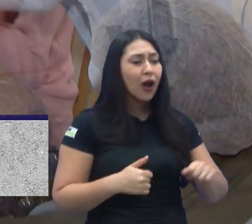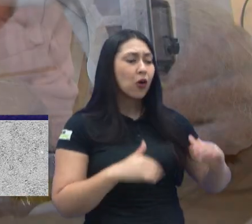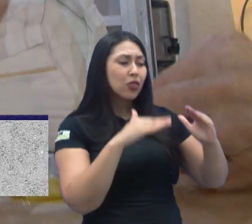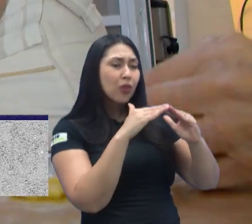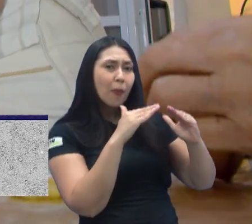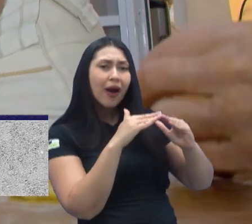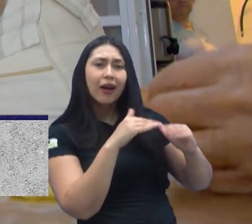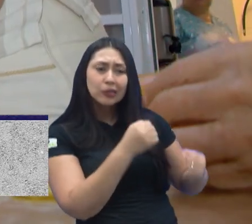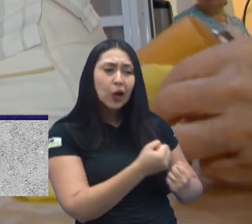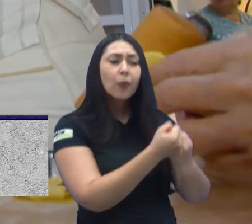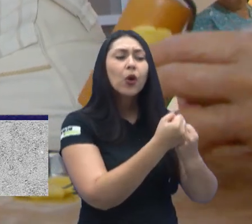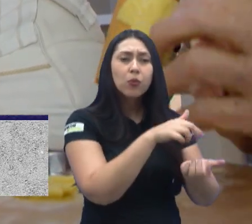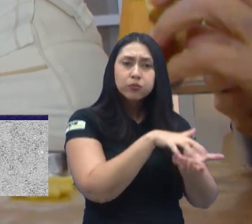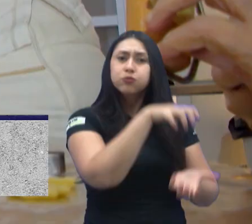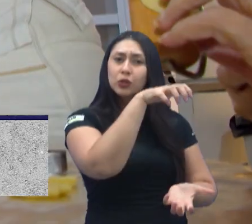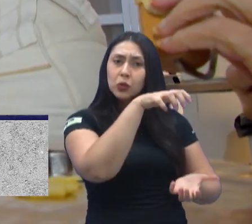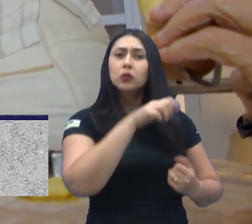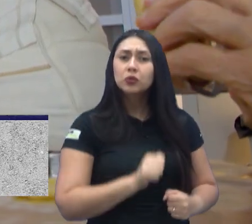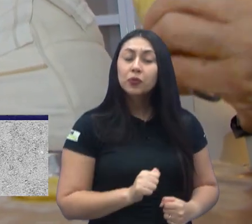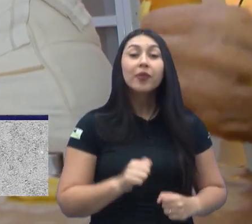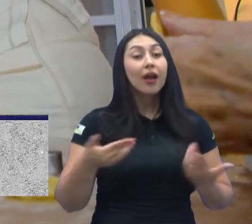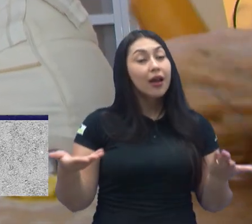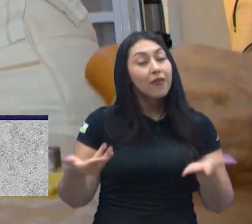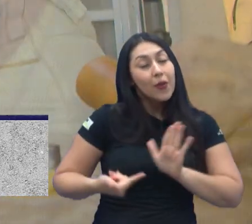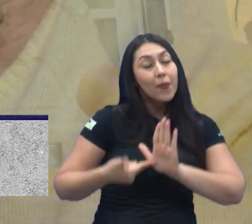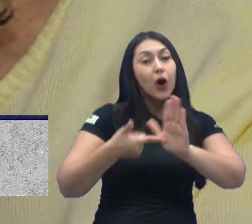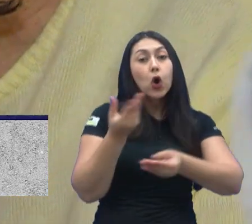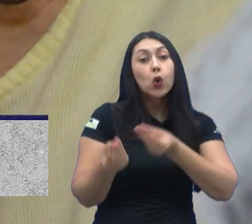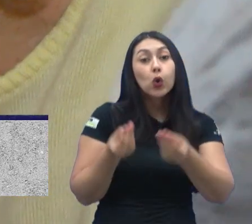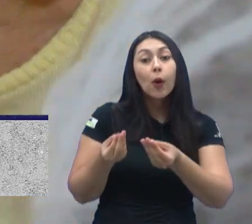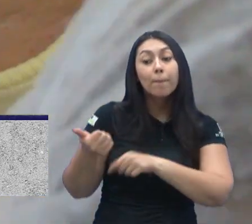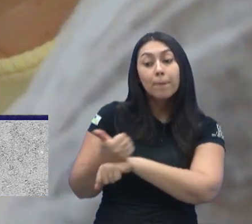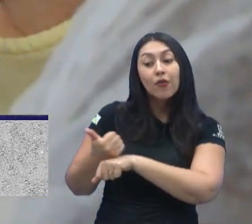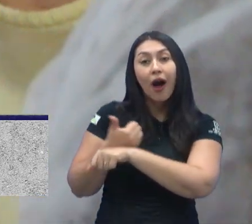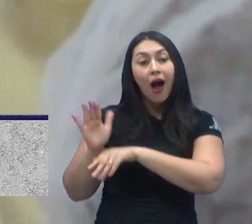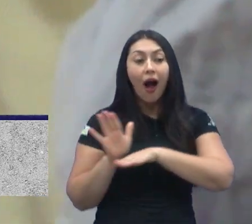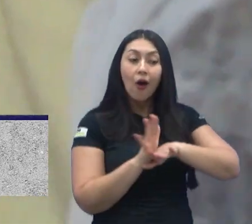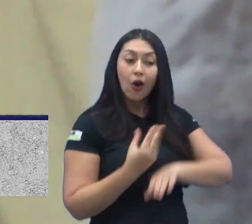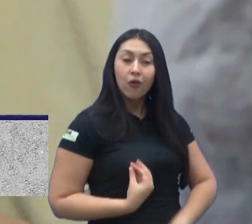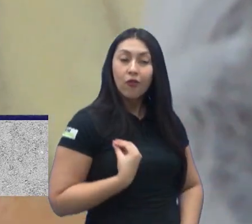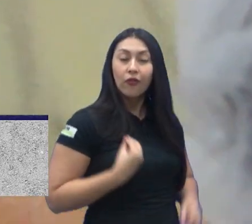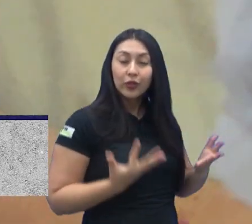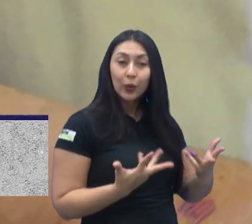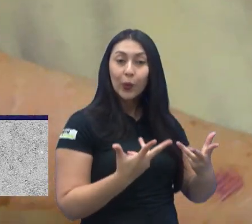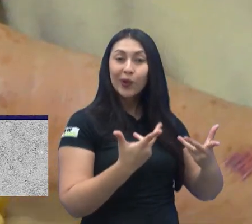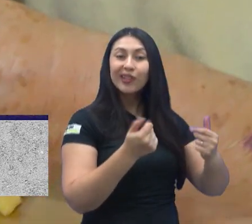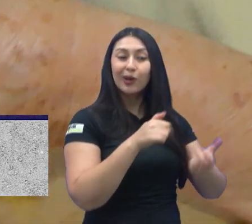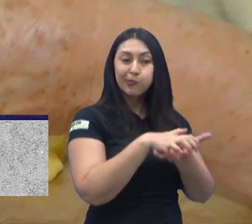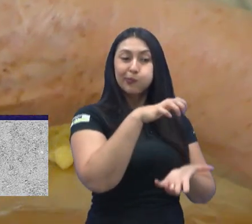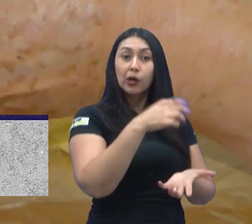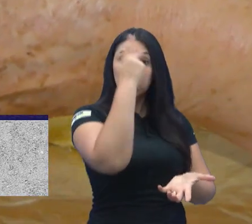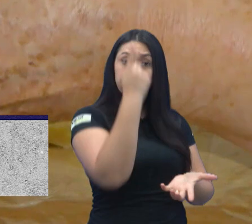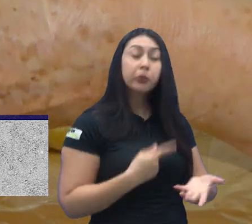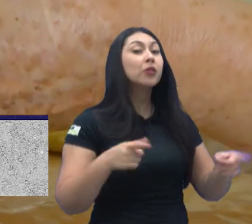sênior. Ela vai mostrar como esse profissional contribui para a qualidade de vida e autonomia dos idosos,